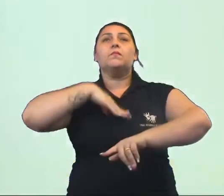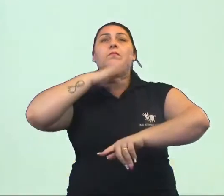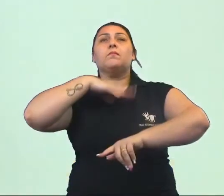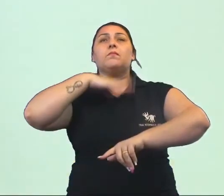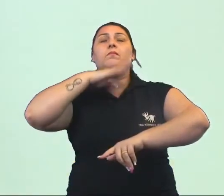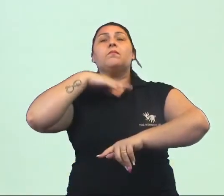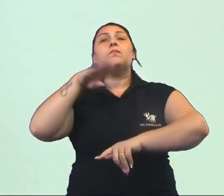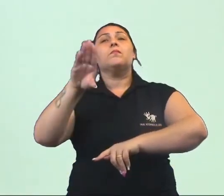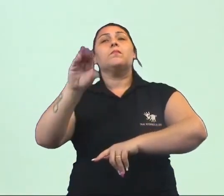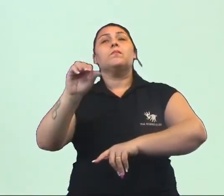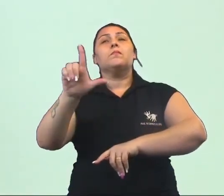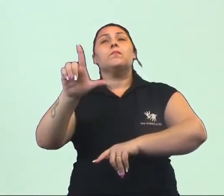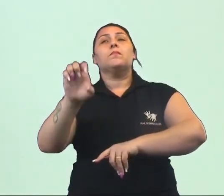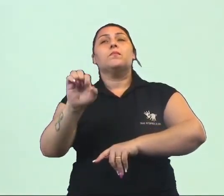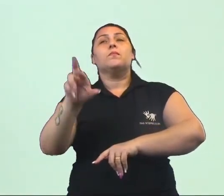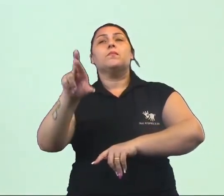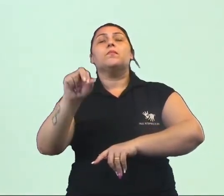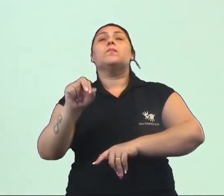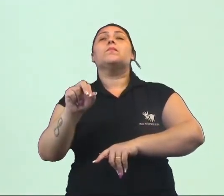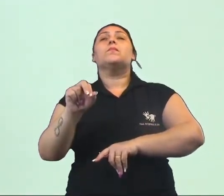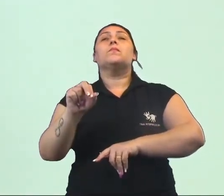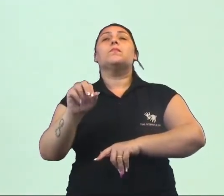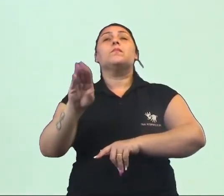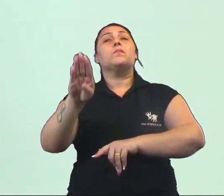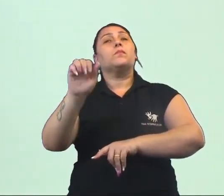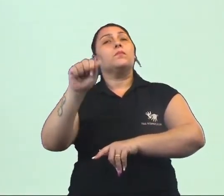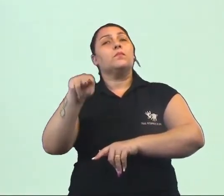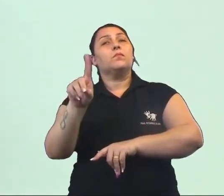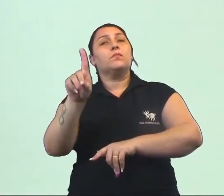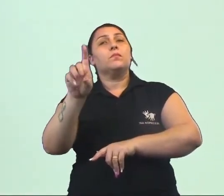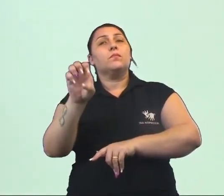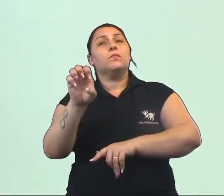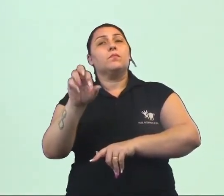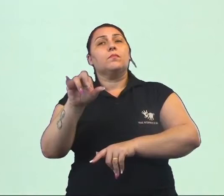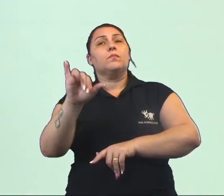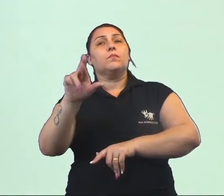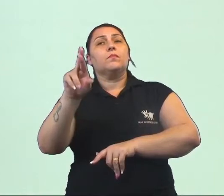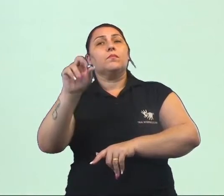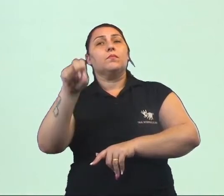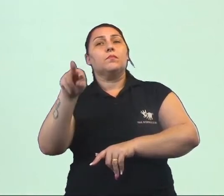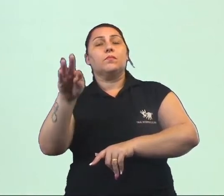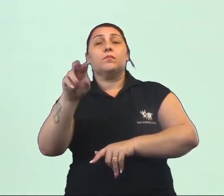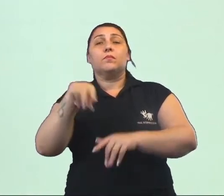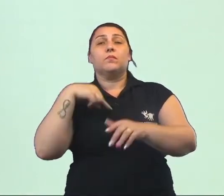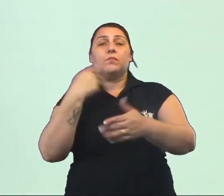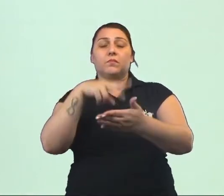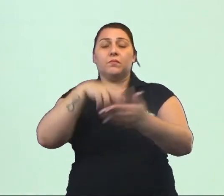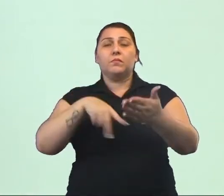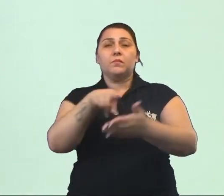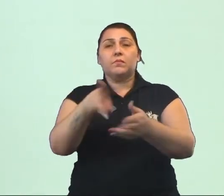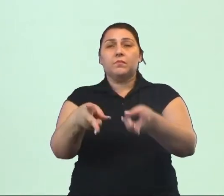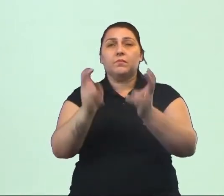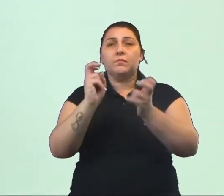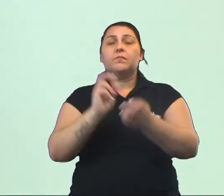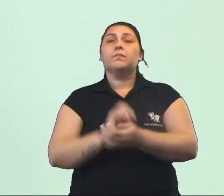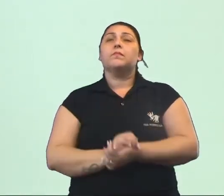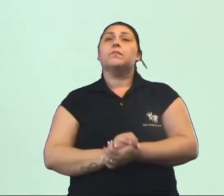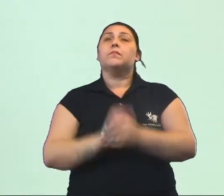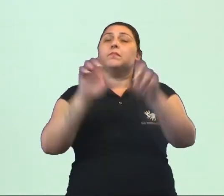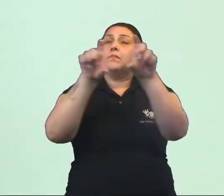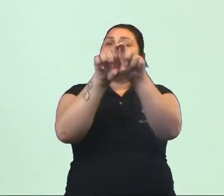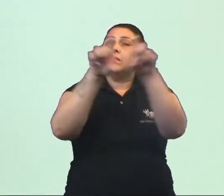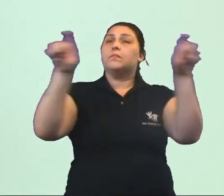Rede Bandeirantes. Agora nós vamos falar, enquanto nós estávamos lendo, espero que vocês tenham percebido que na